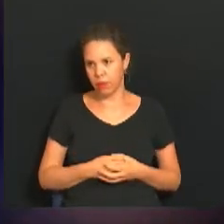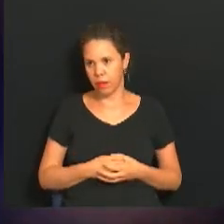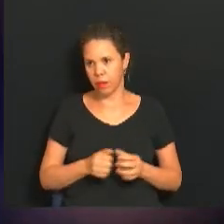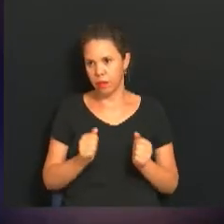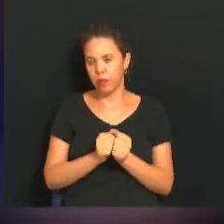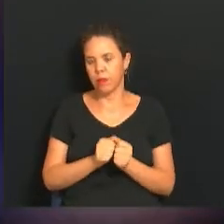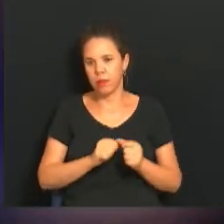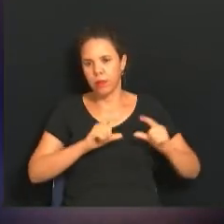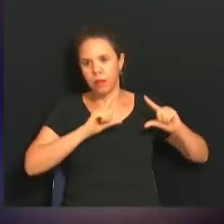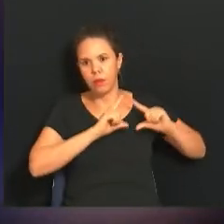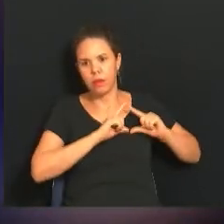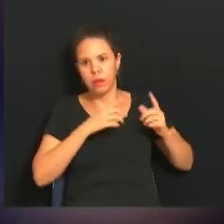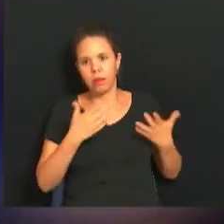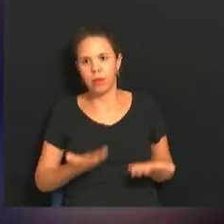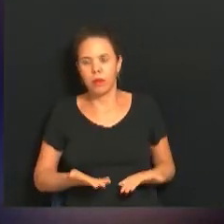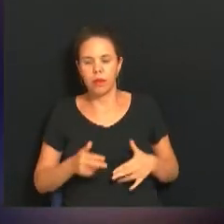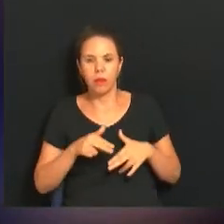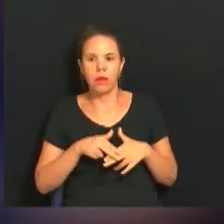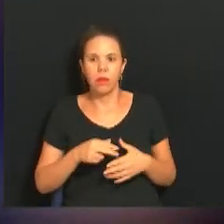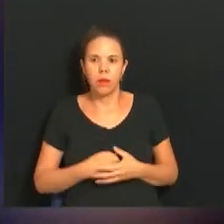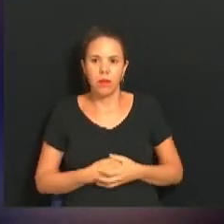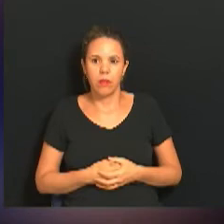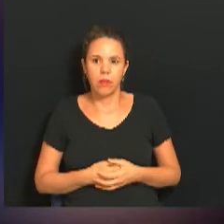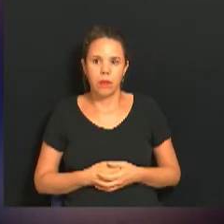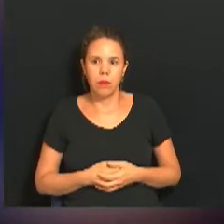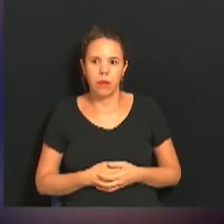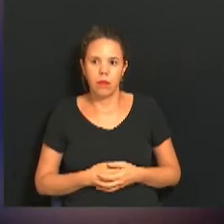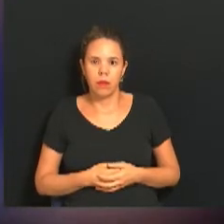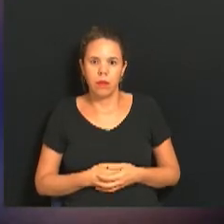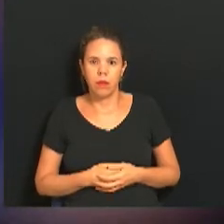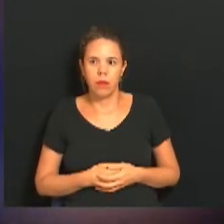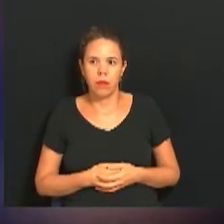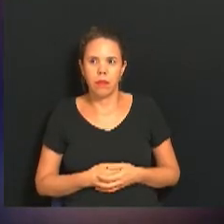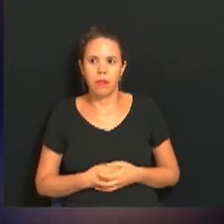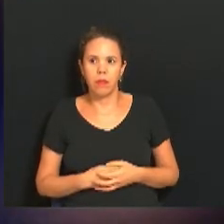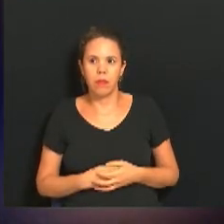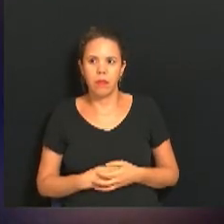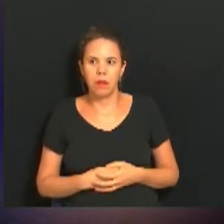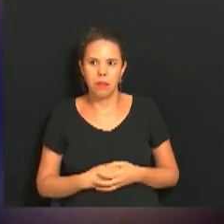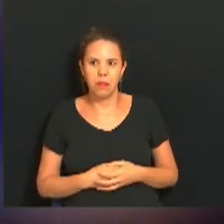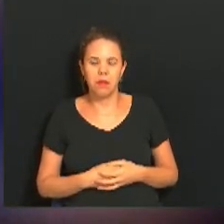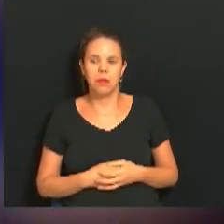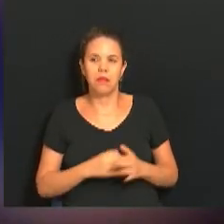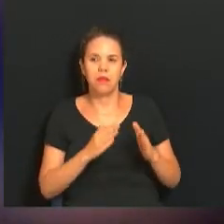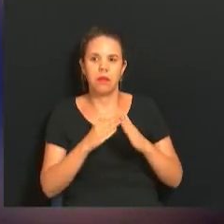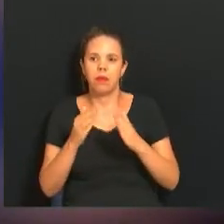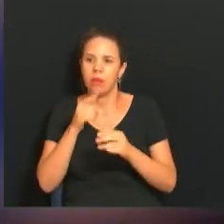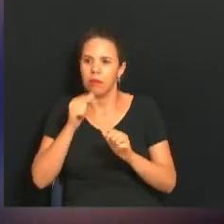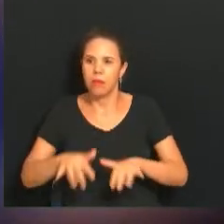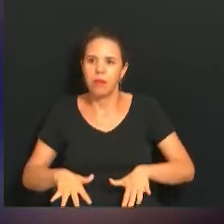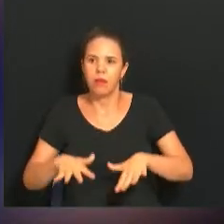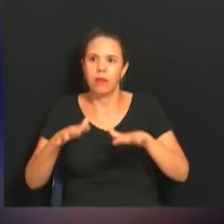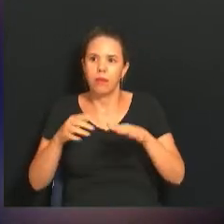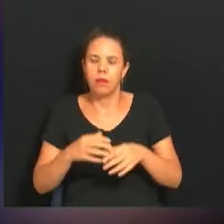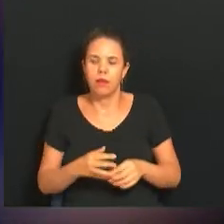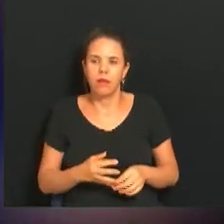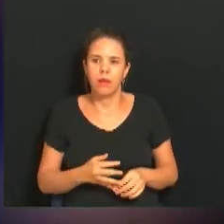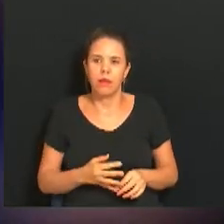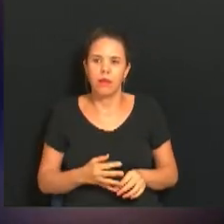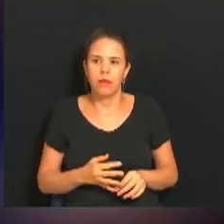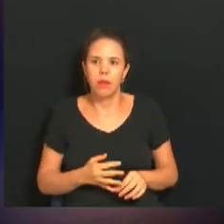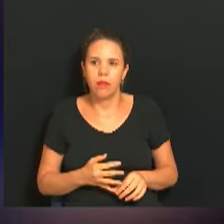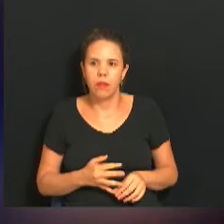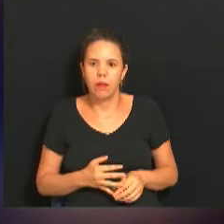Civil, por conta da situação da chuva, de casas alagadas, quedas de árvores,